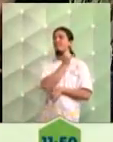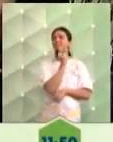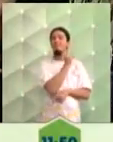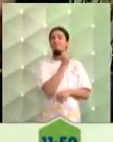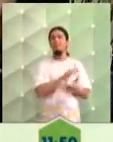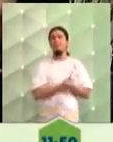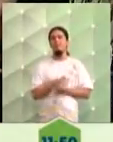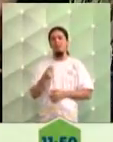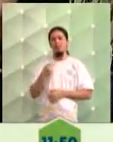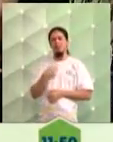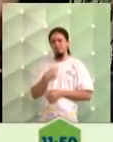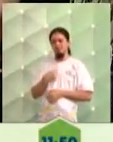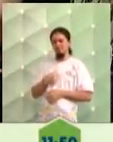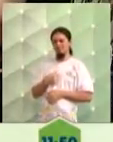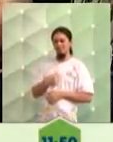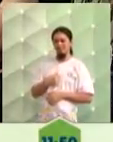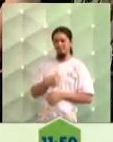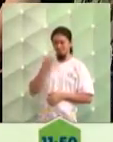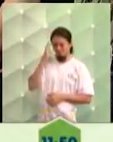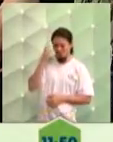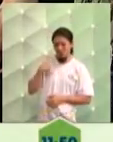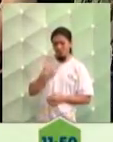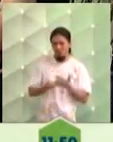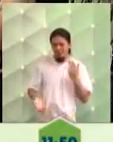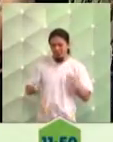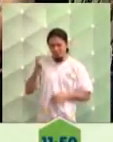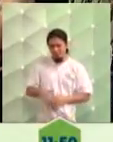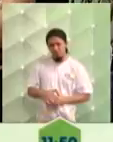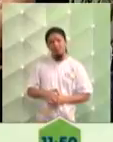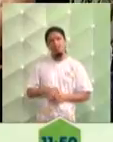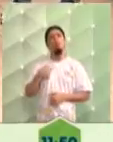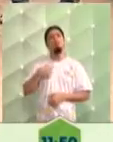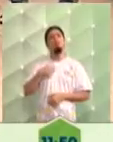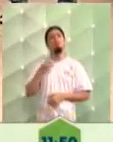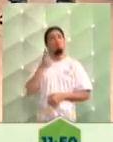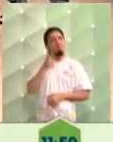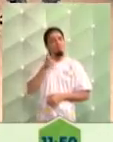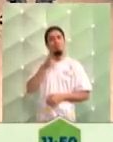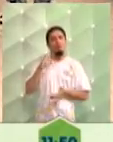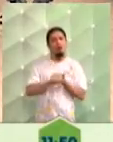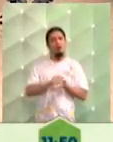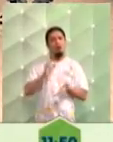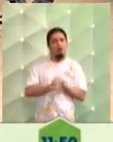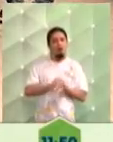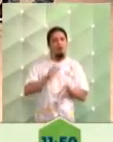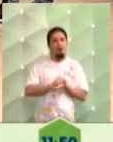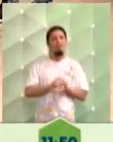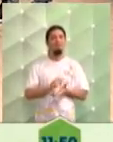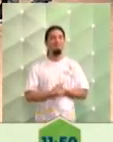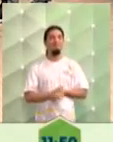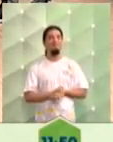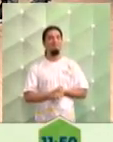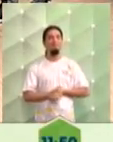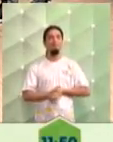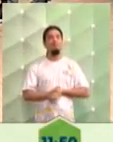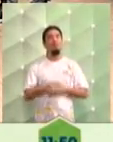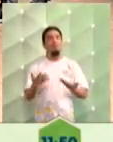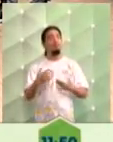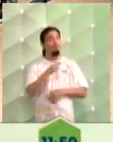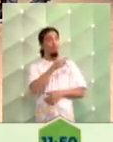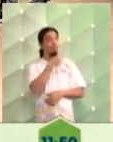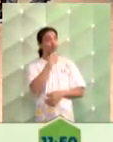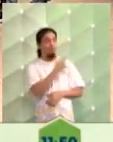peço ali a minha CPF na nota. Aliás, por falar nisso, Juscelio, por falar, me perdoe. Por falar nisso, é muito interessante. As